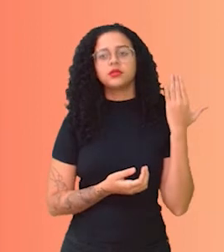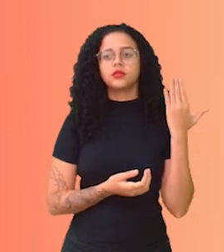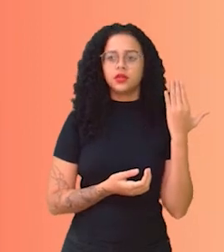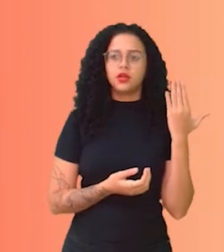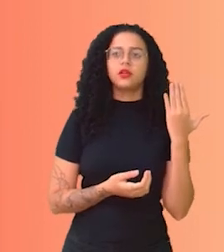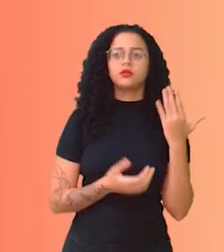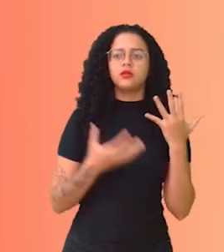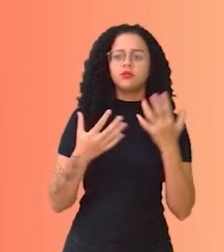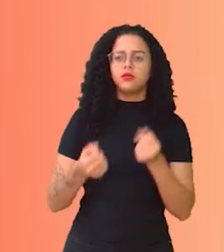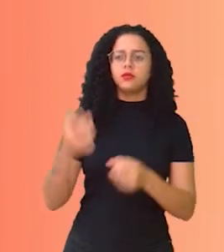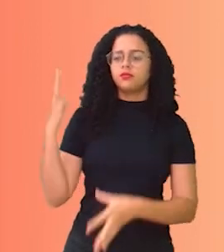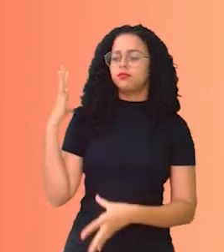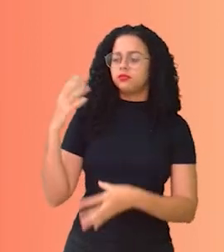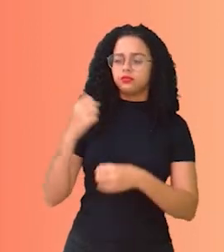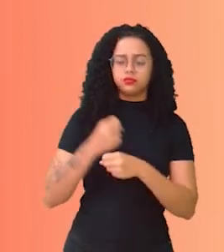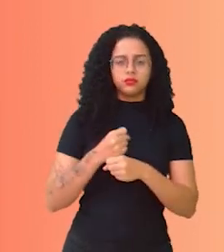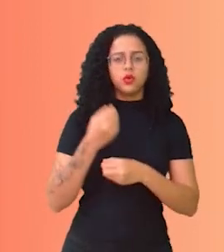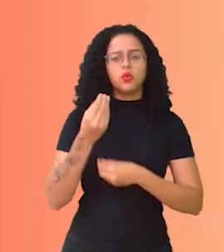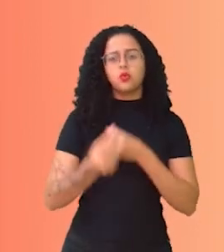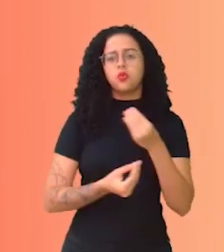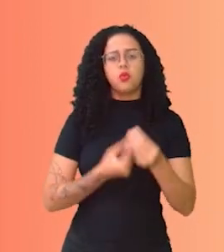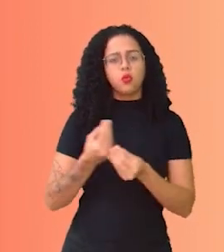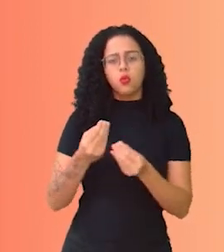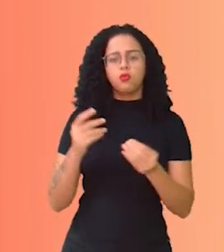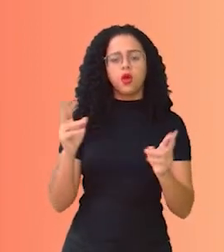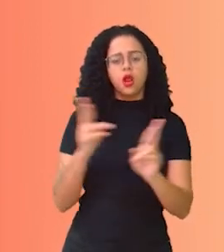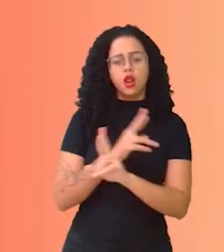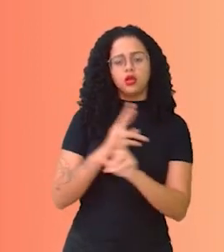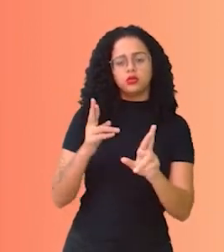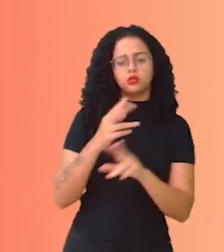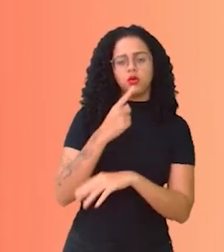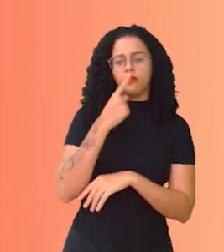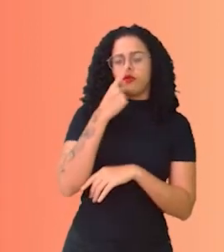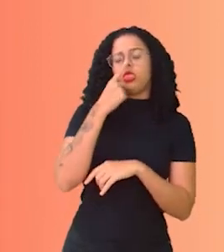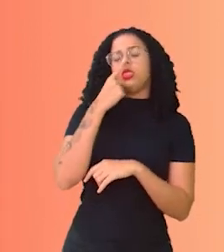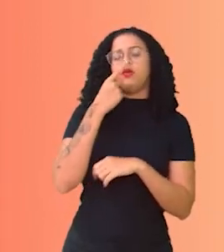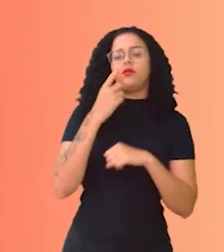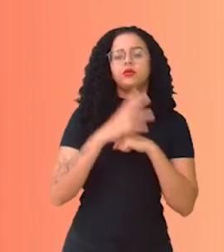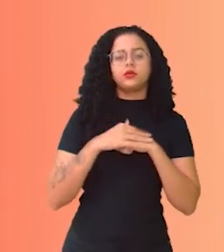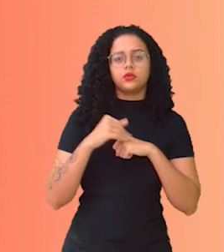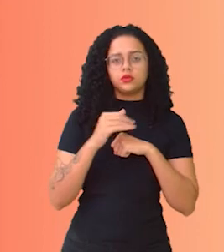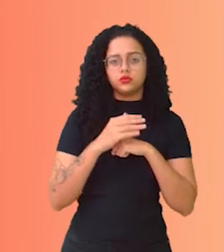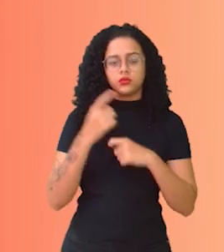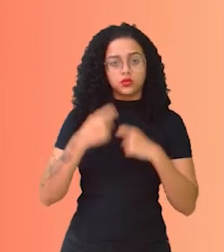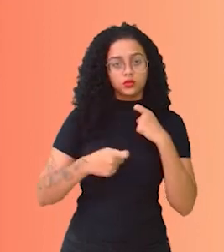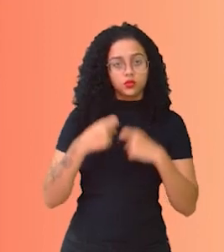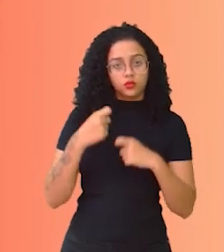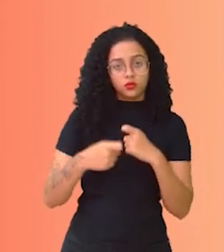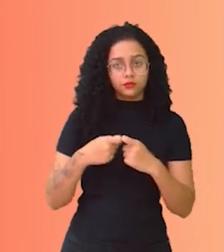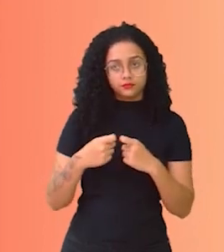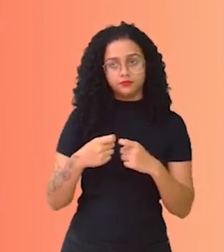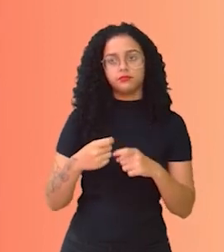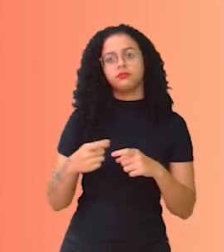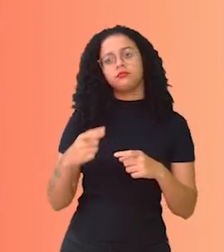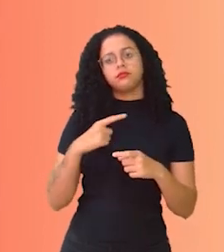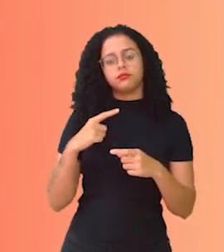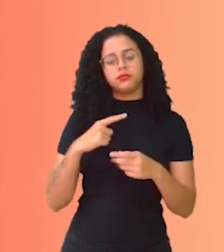vamos recapitular isso, né? De como são as relações afetivo-sexuais. E aí vimos, né, que